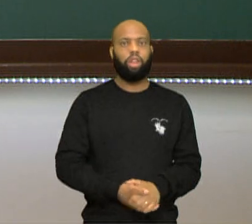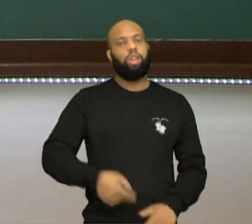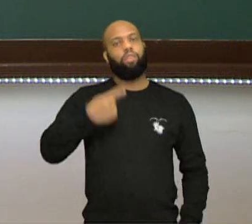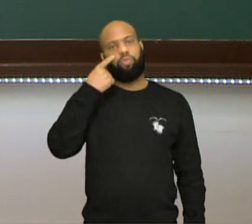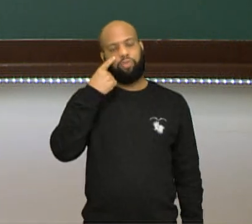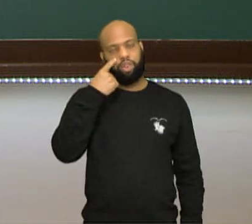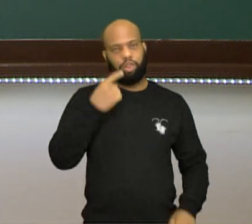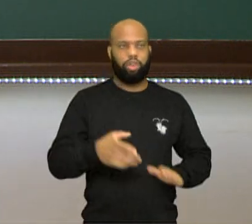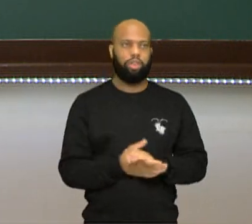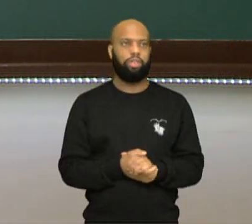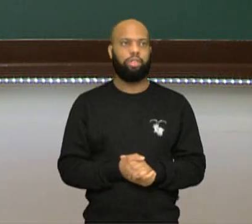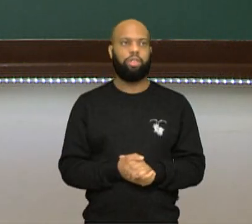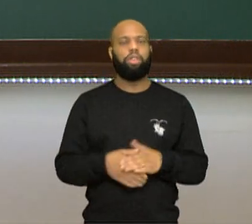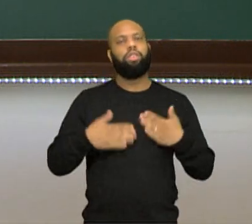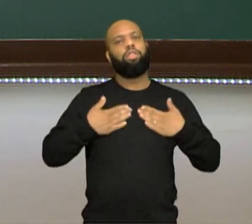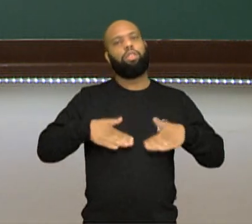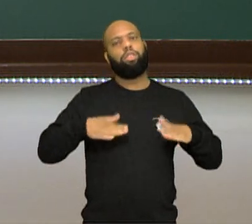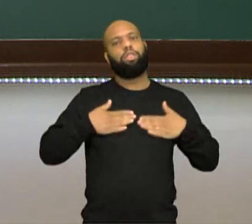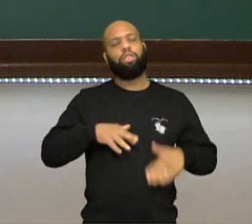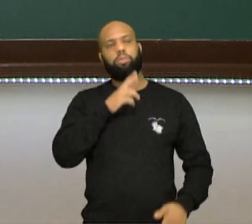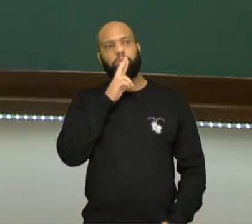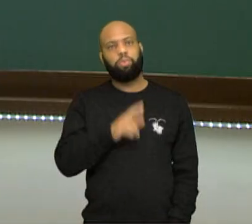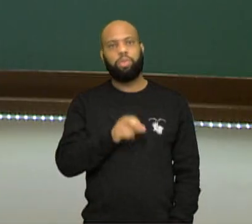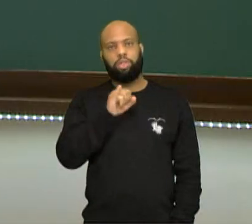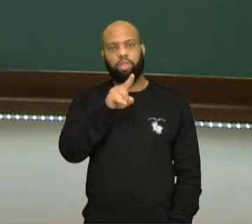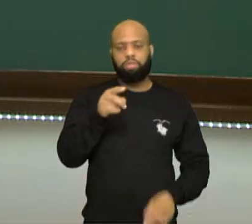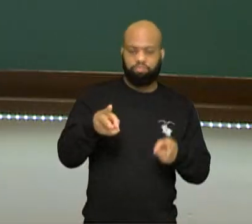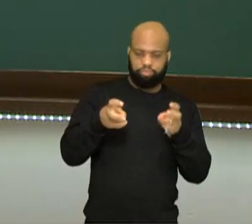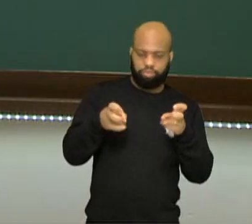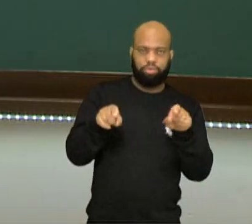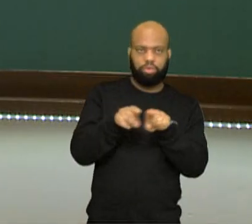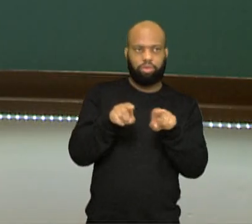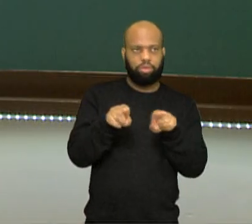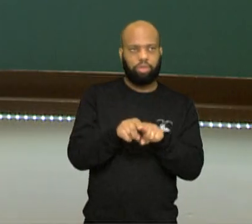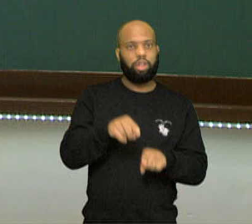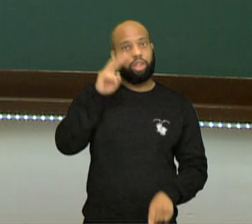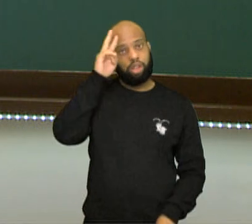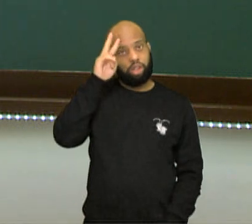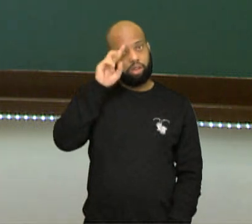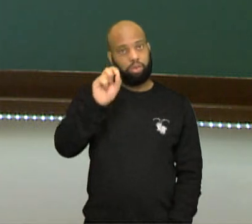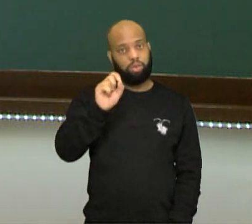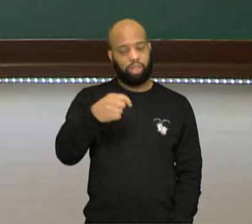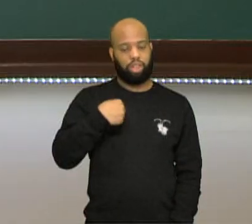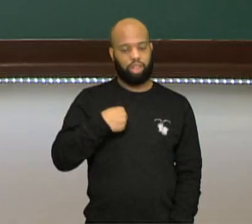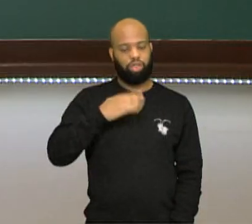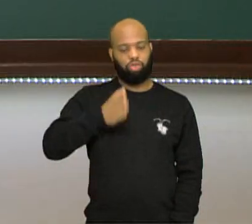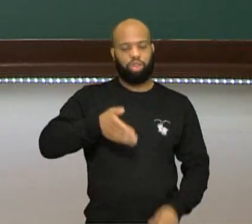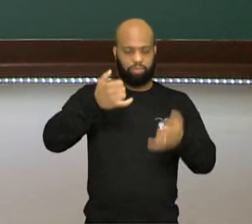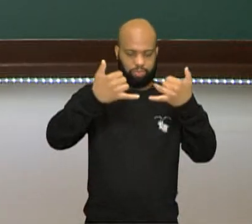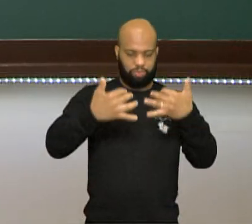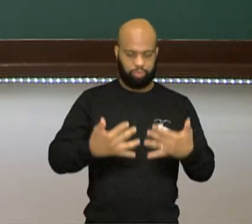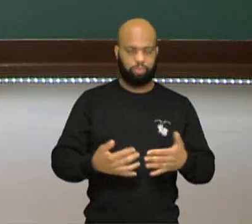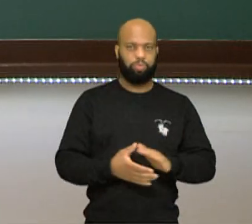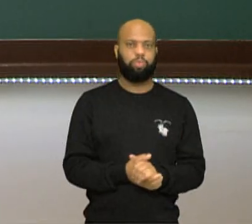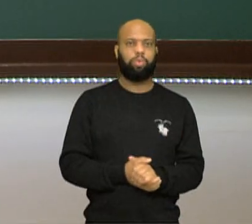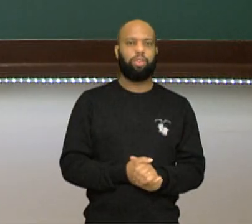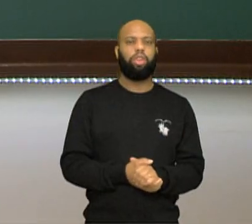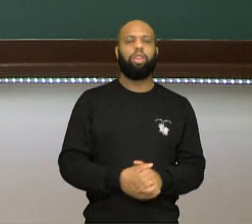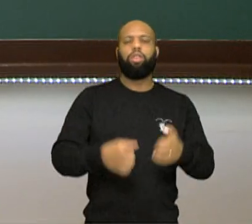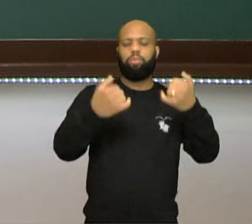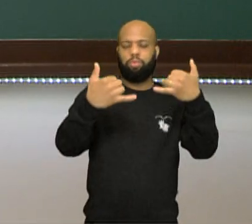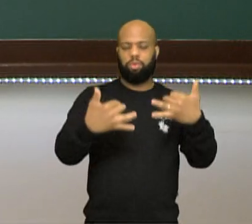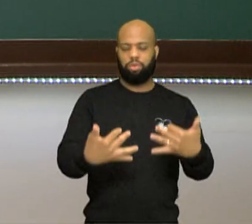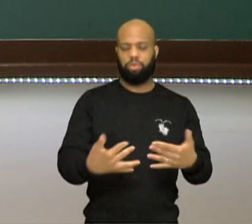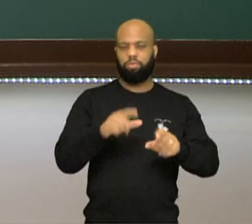Olha só, gente, bem tranquilo. Se você observar, ó, lembre-se que o professor falou. O professor falou para você o